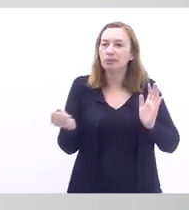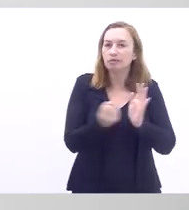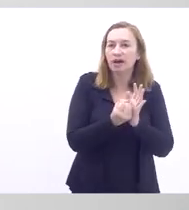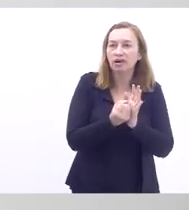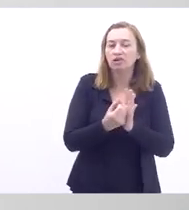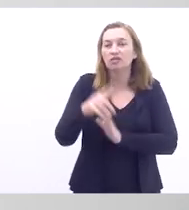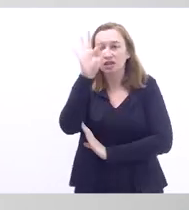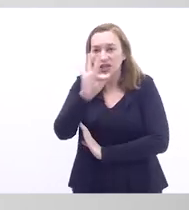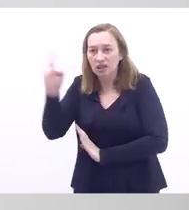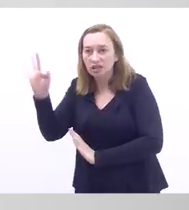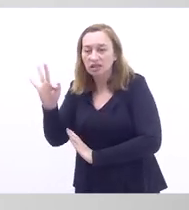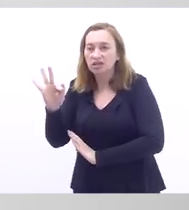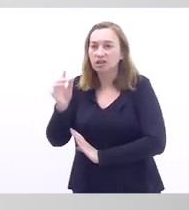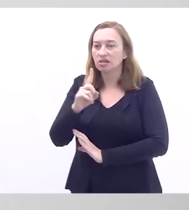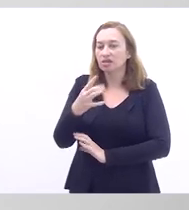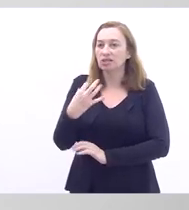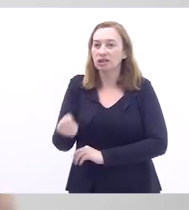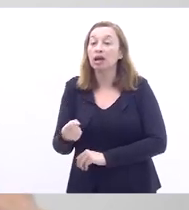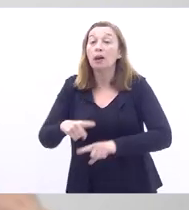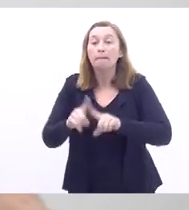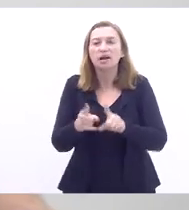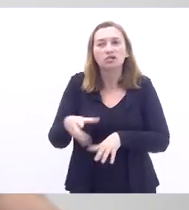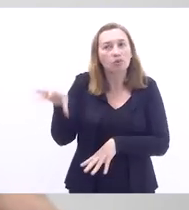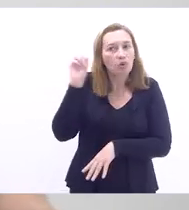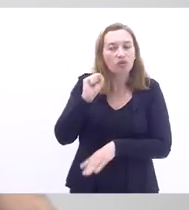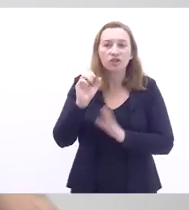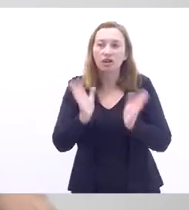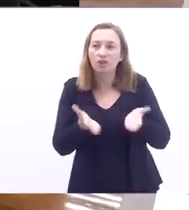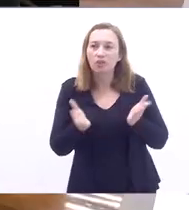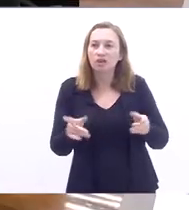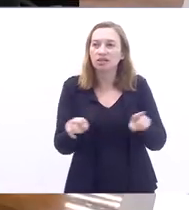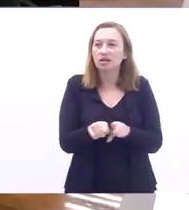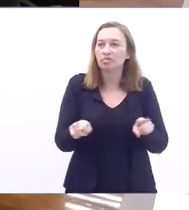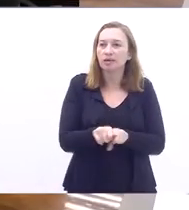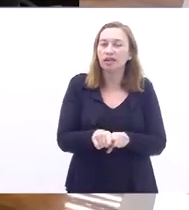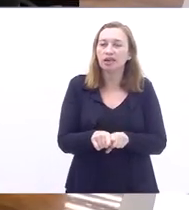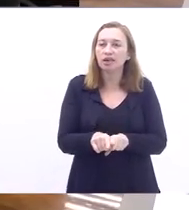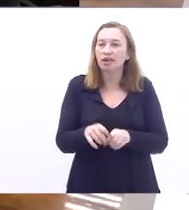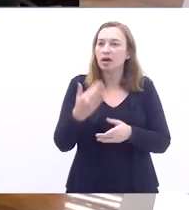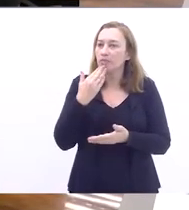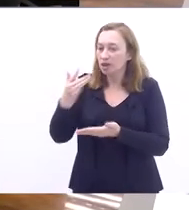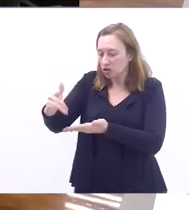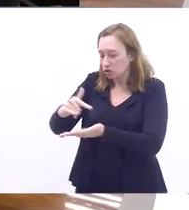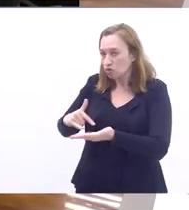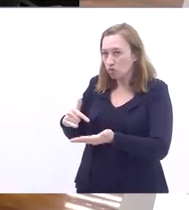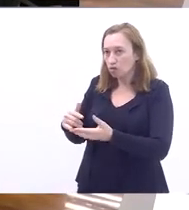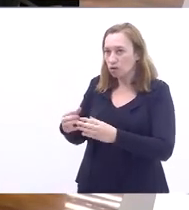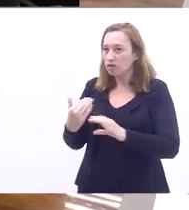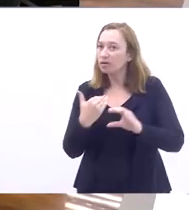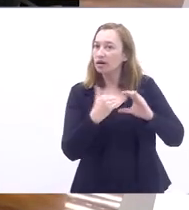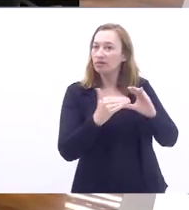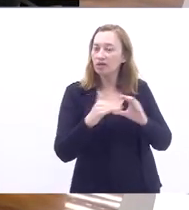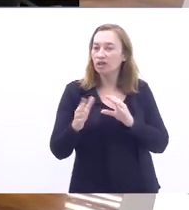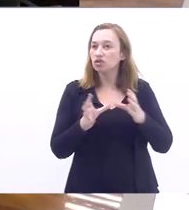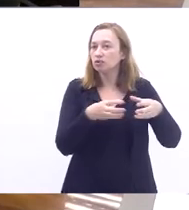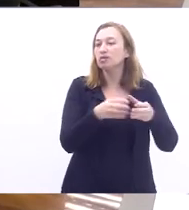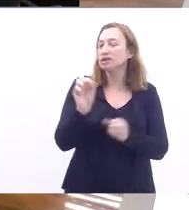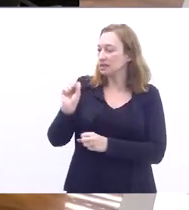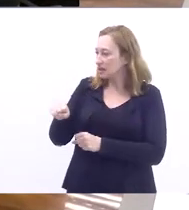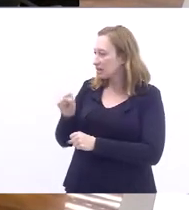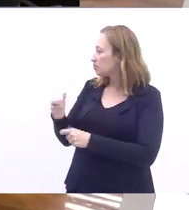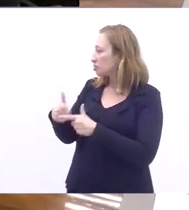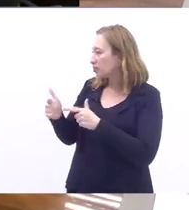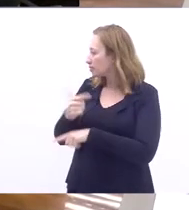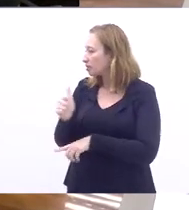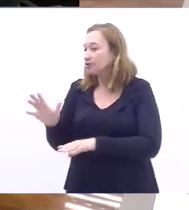que é absolutamente inaceitável nós vamos ouvir então aqui na gestão descentralizada comenta para as comissões por favor a gente pode mandar sem problemas